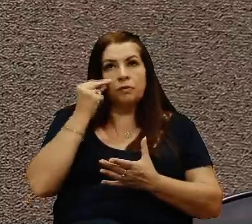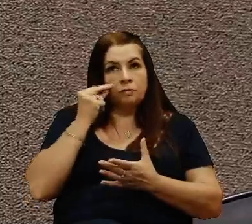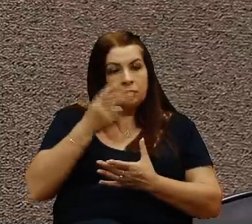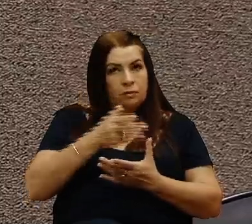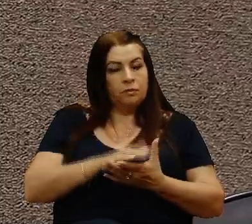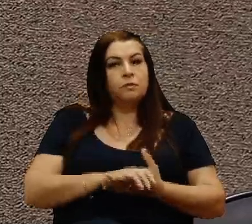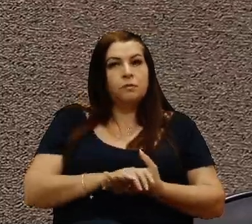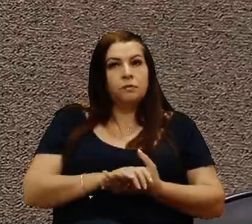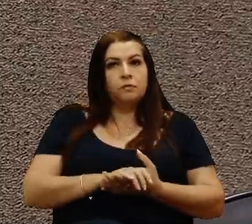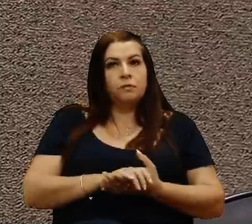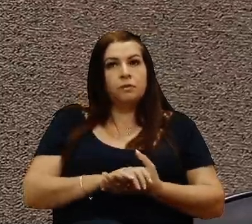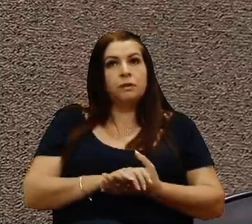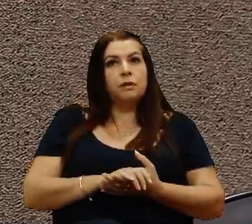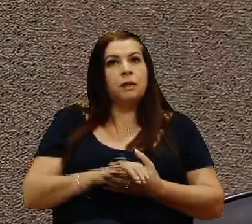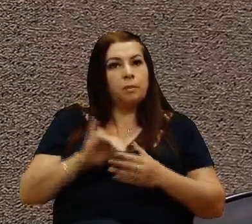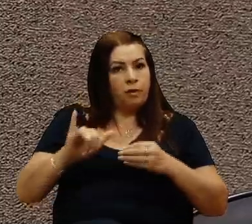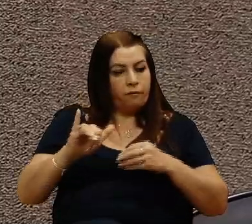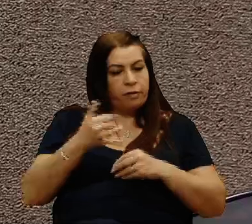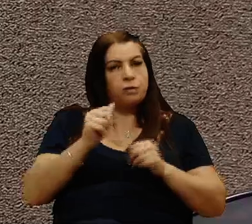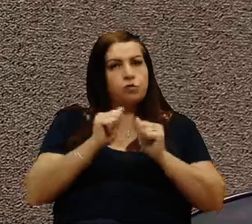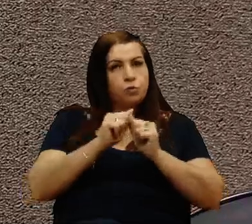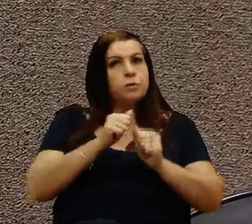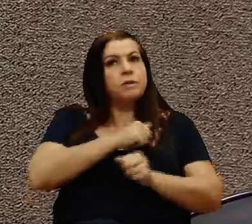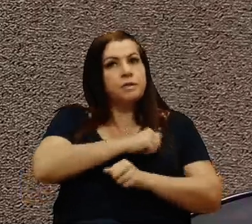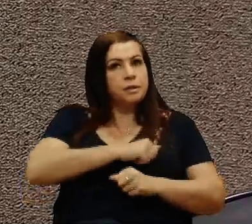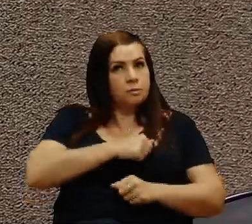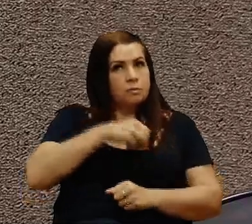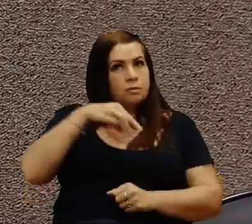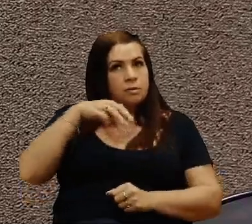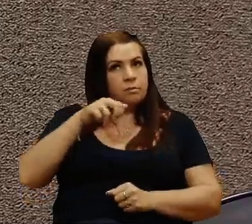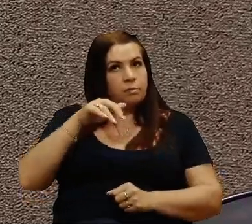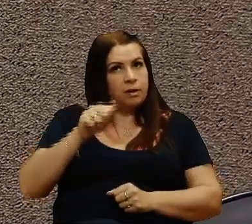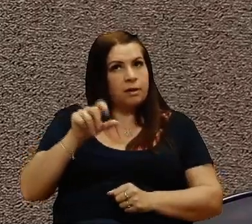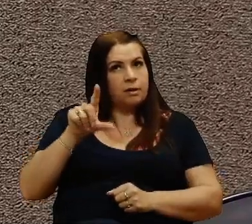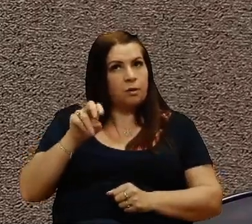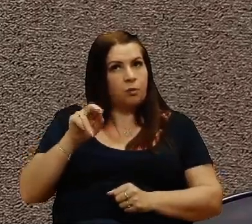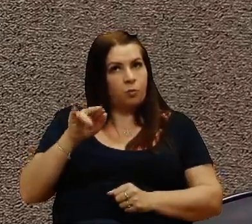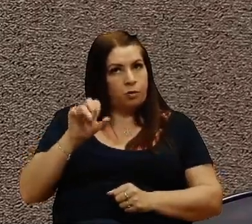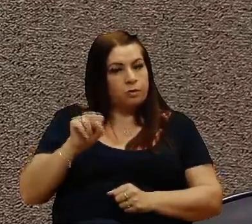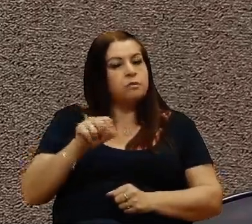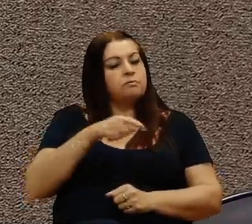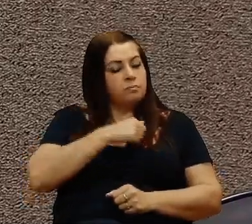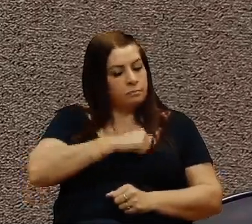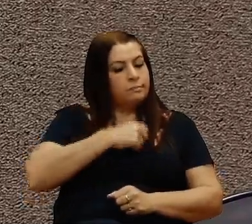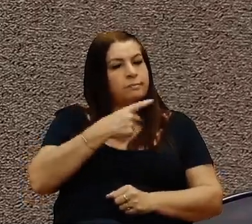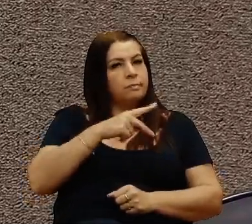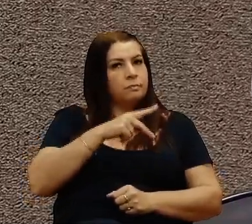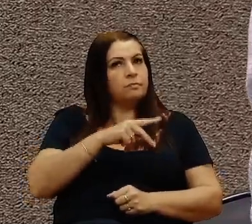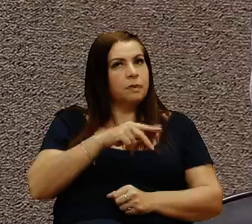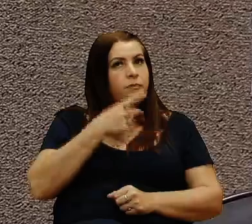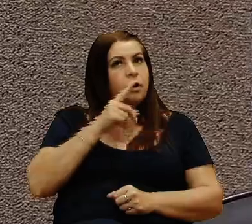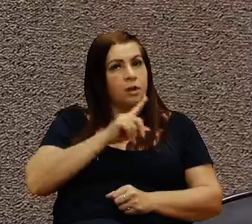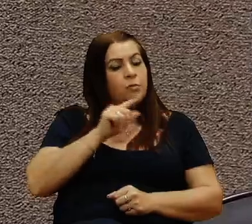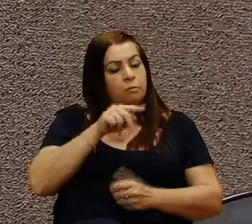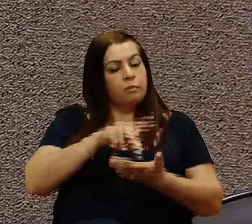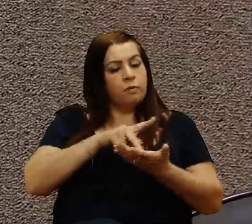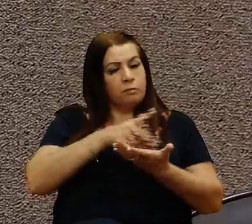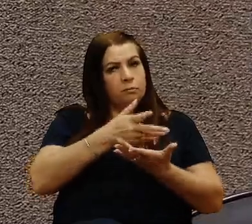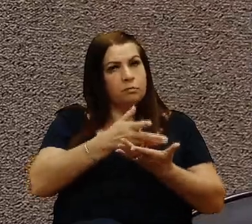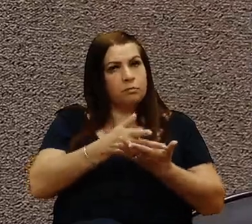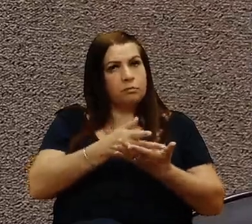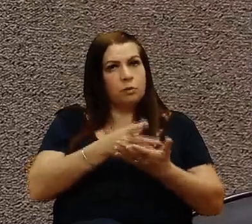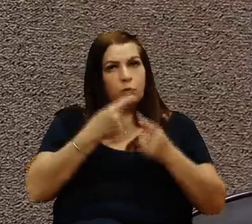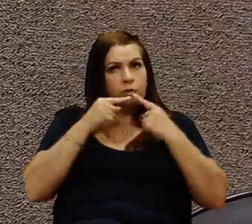um gancho com ele, saudades sim da Maria de Lourdes. Saudades, não vou dizer que não, porque é a verdade. Não estou criticando o